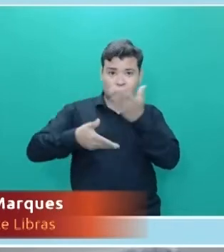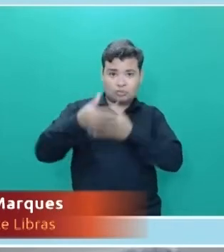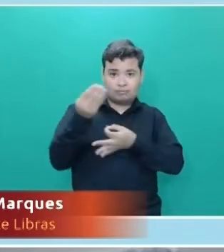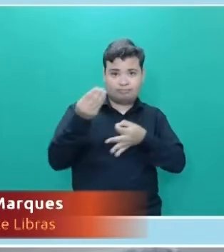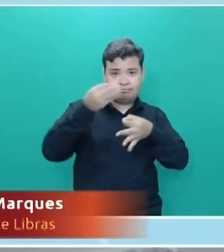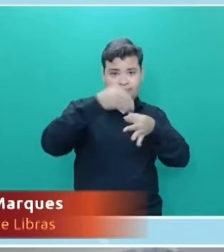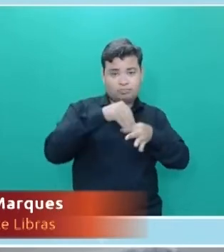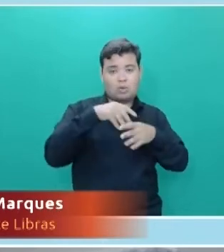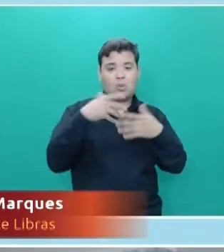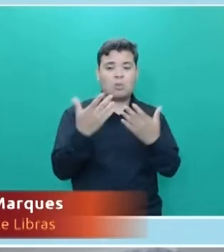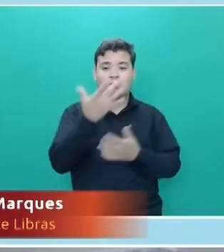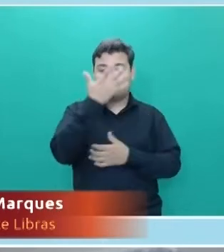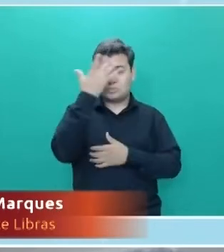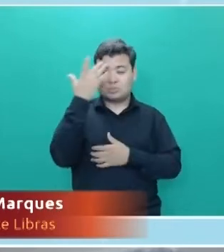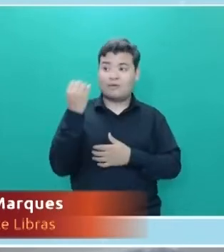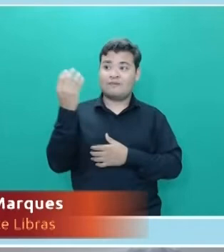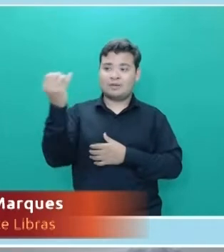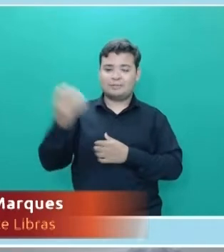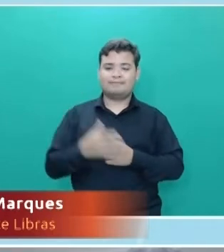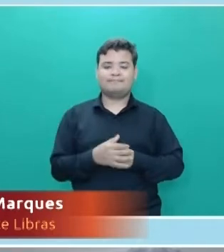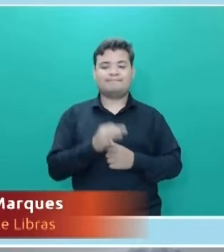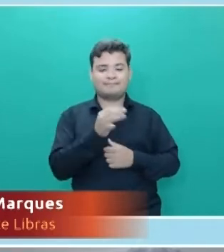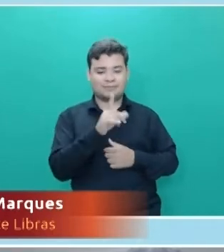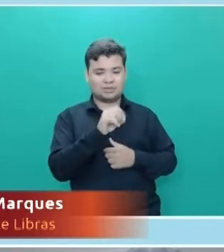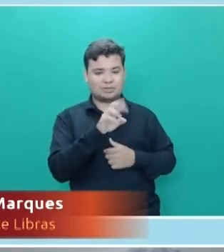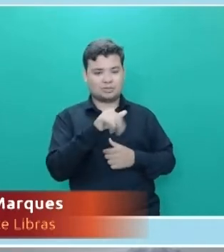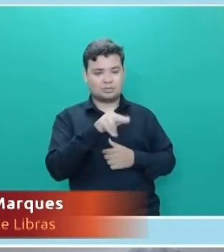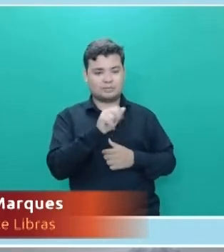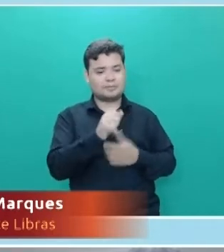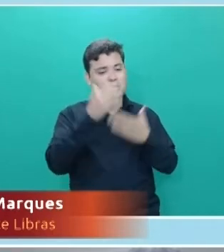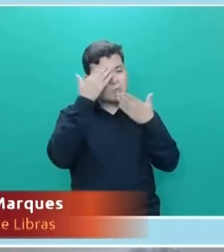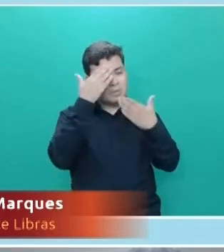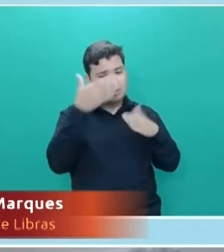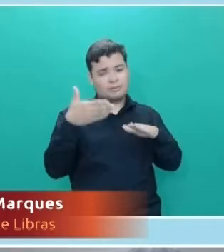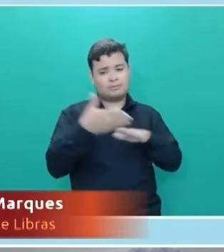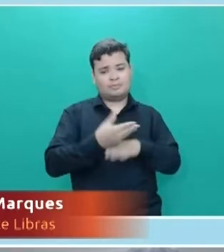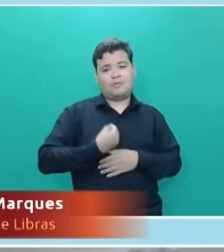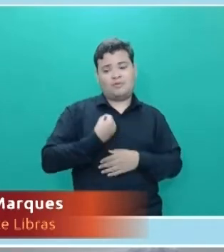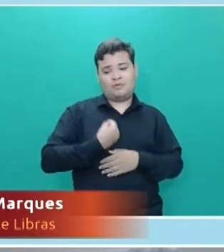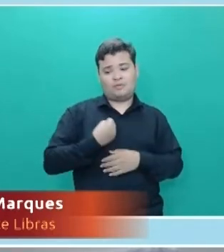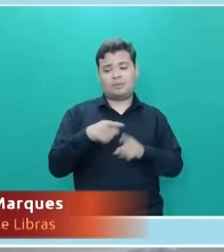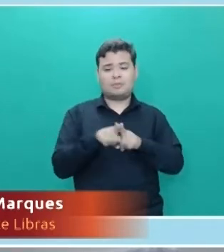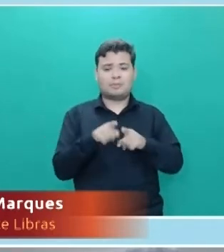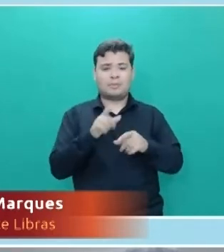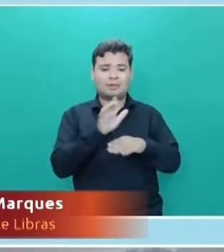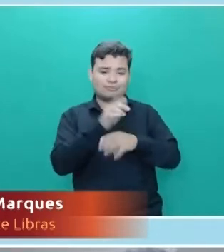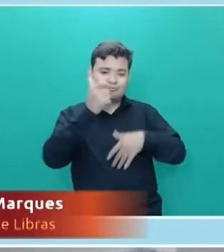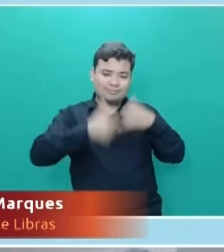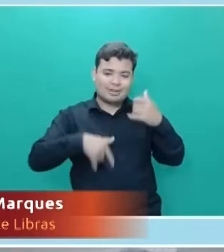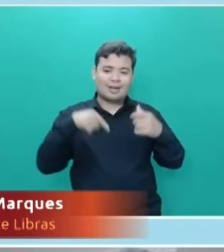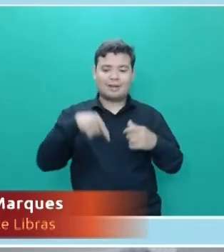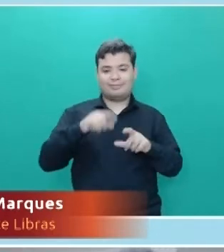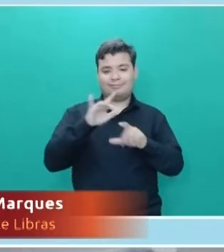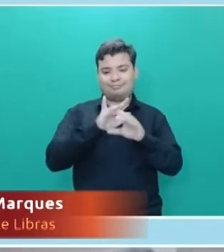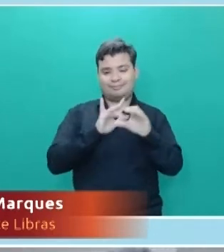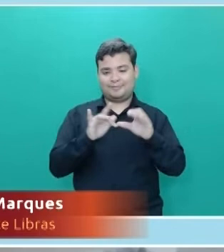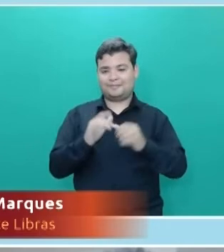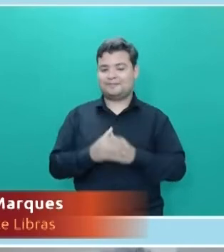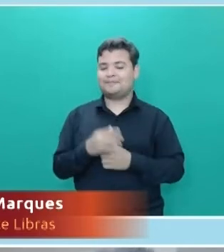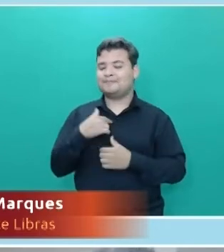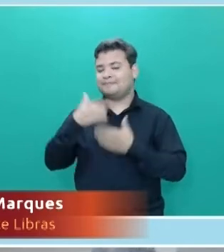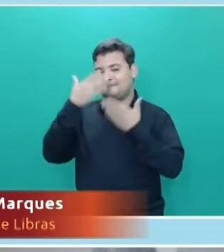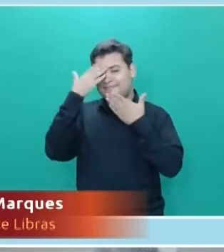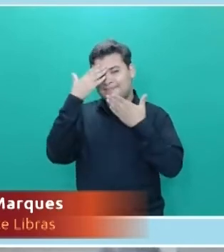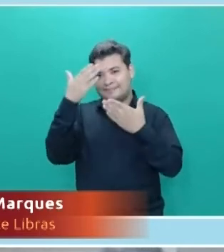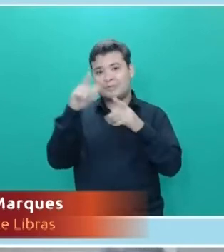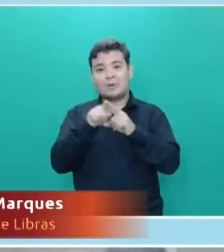Tá certo. Lorena, muito obrigada pela sua presença, pelas suas contribuições aqui no Conexões. Eu que agradeço, e todos que estão